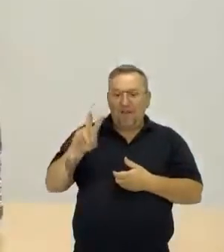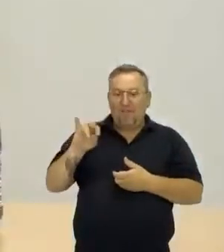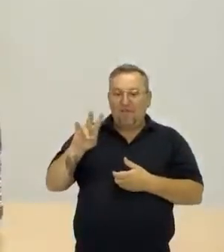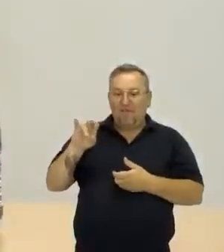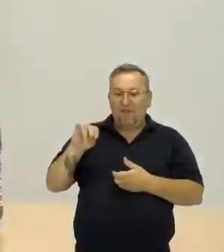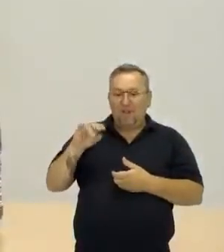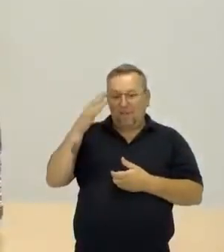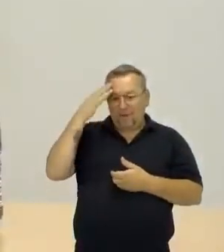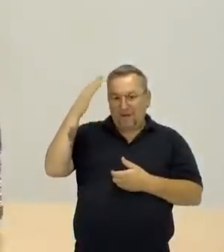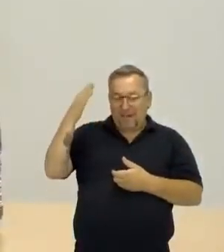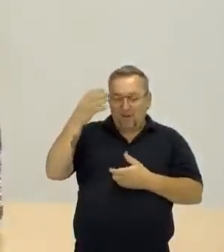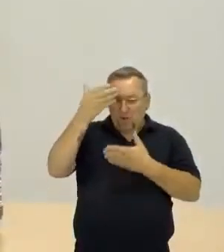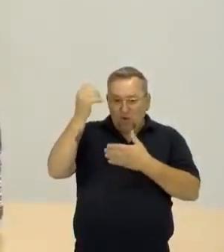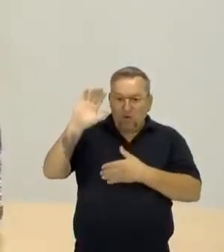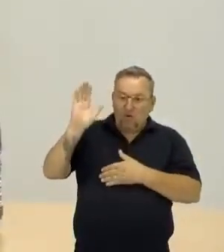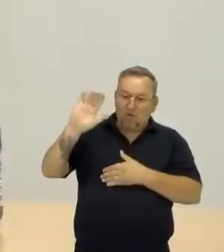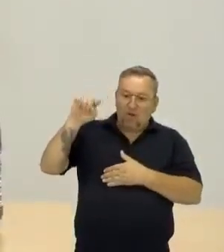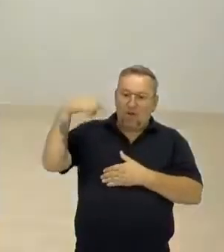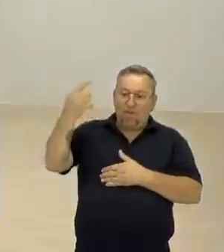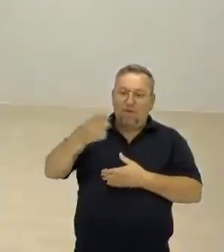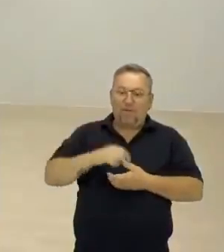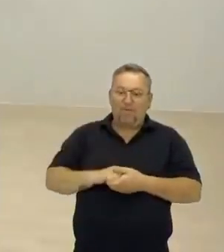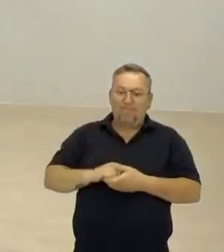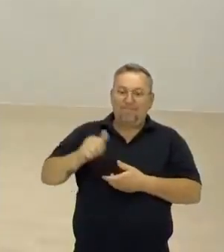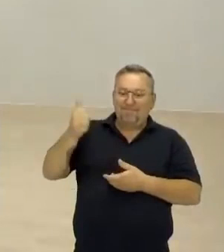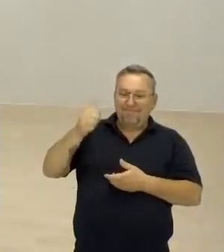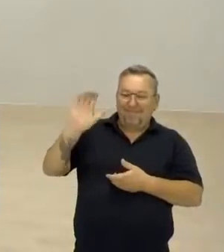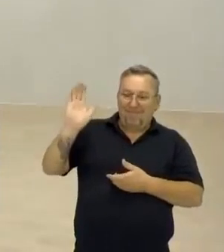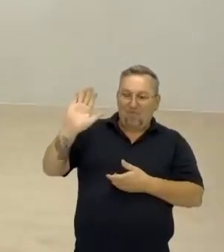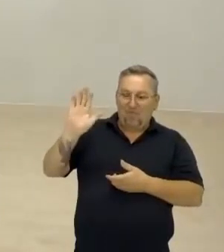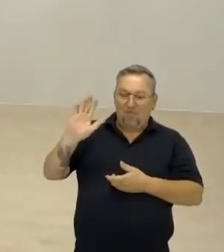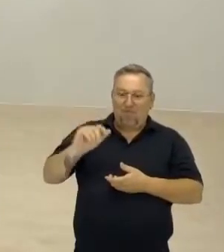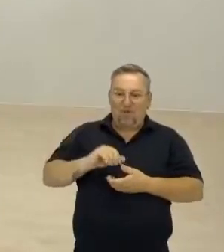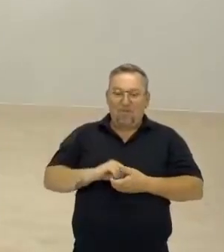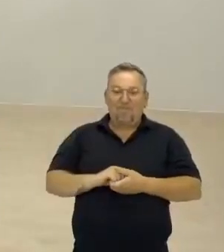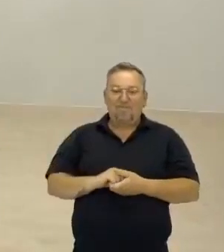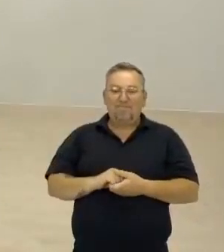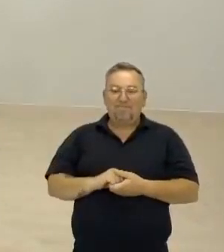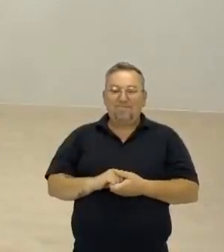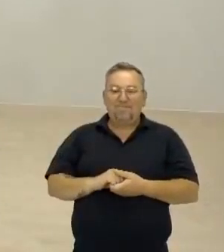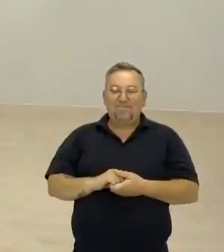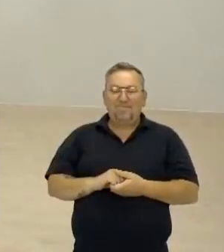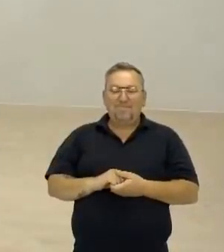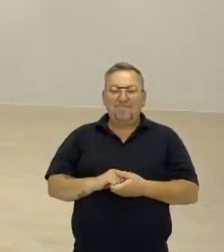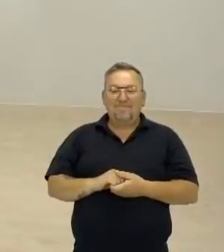Vivi. Obrigada, Jonas. Obrigada, pessoal, e até a próxima. Valeu, 7º ano. Até a próxima. Tchau, tchau.